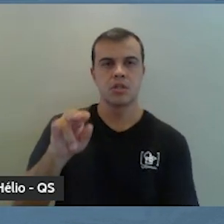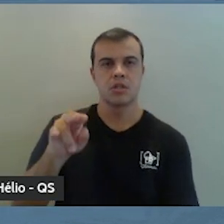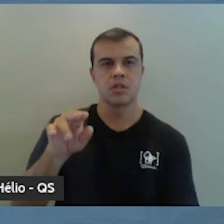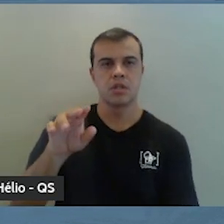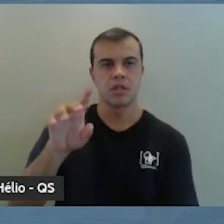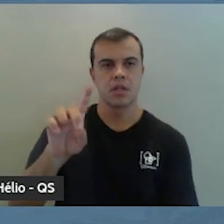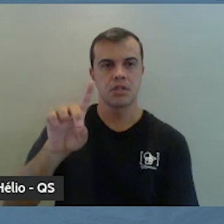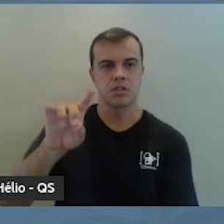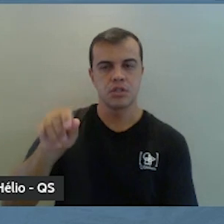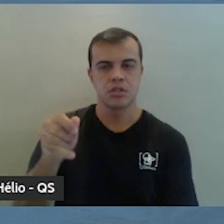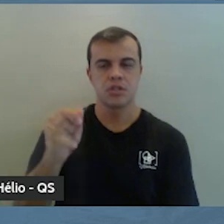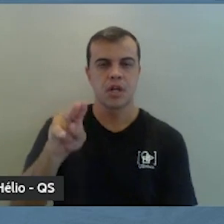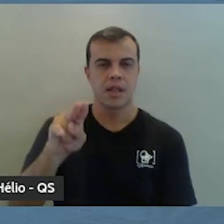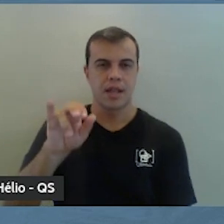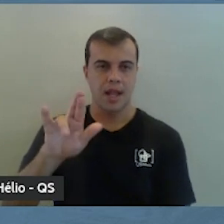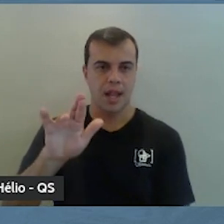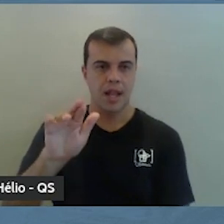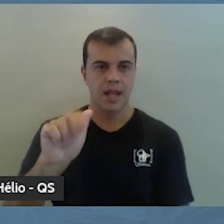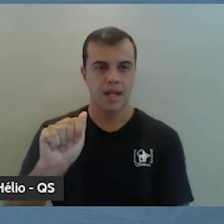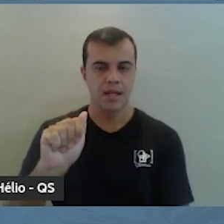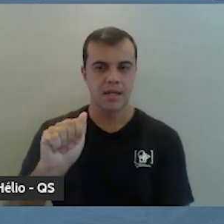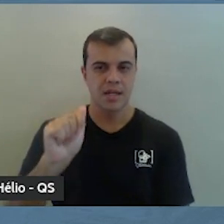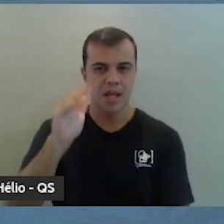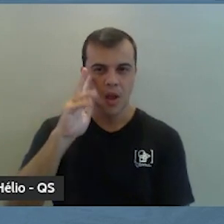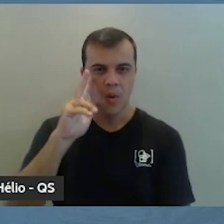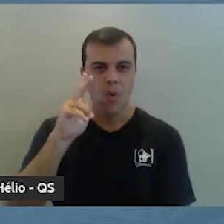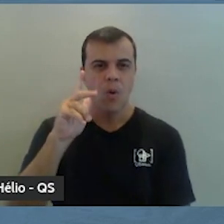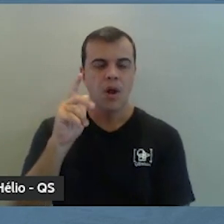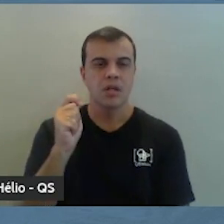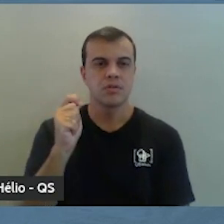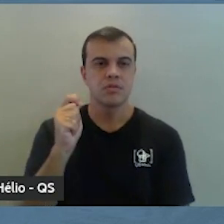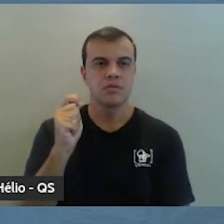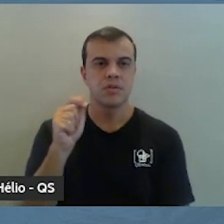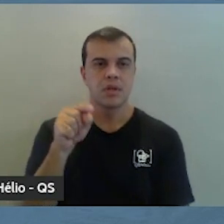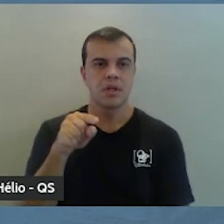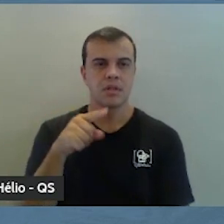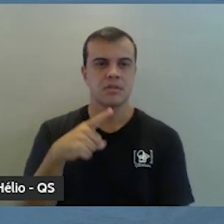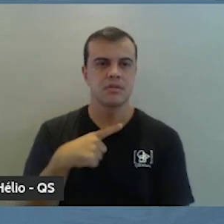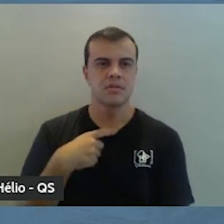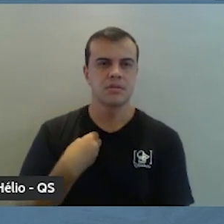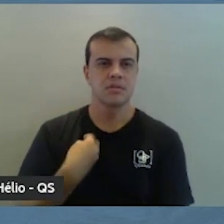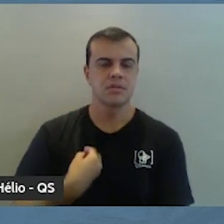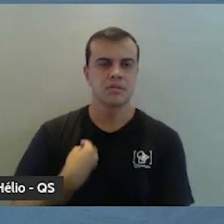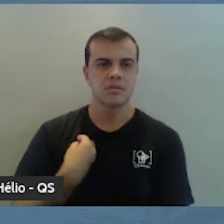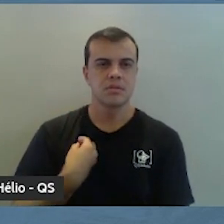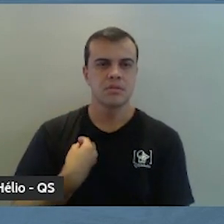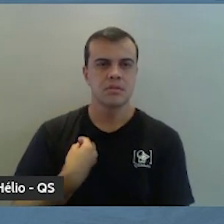né? Eu acho que ela é muito